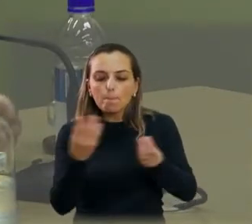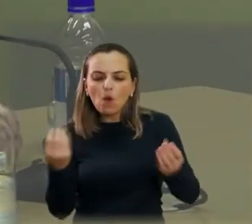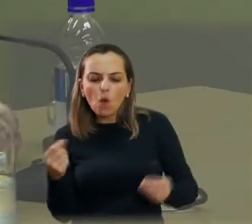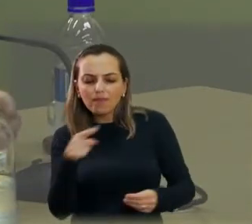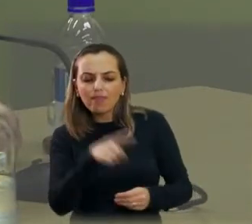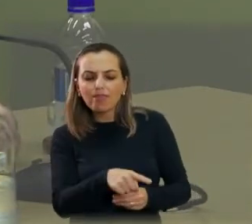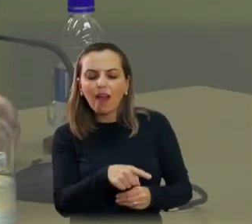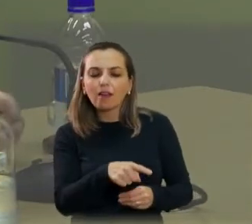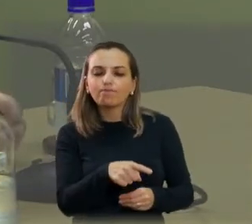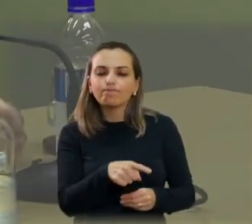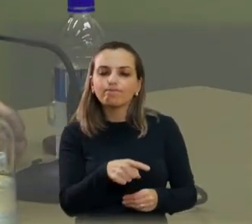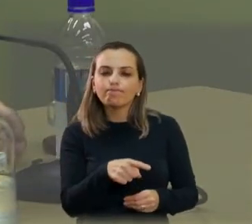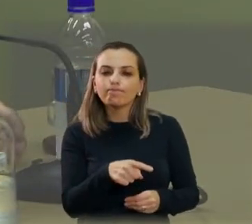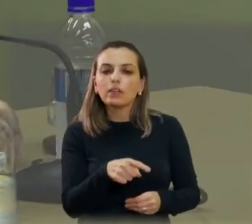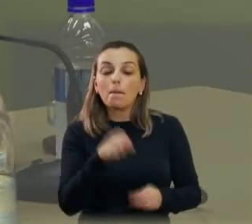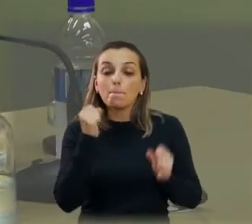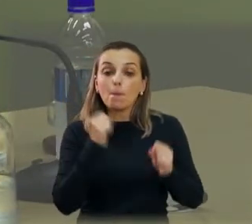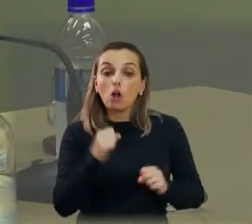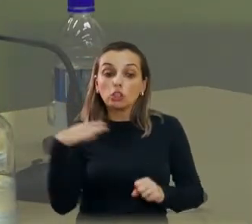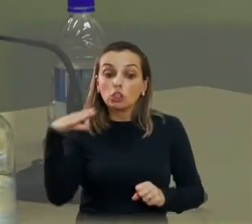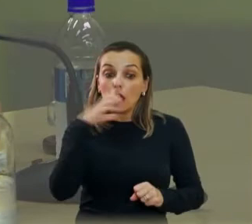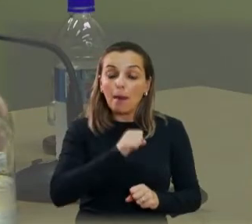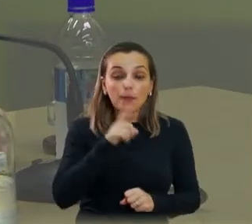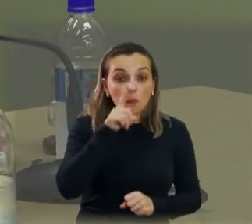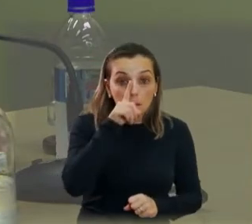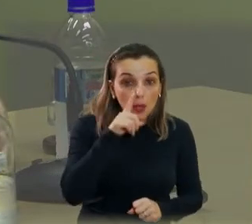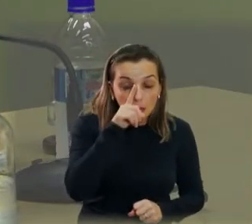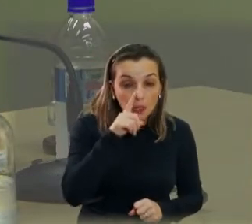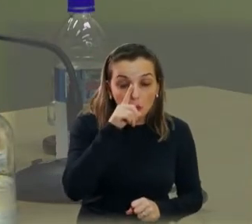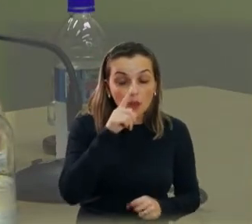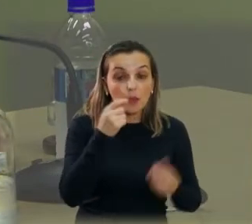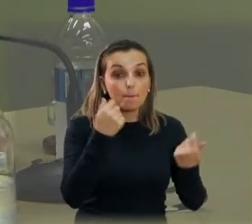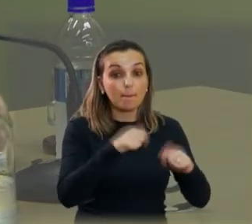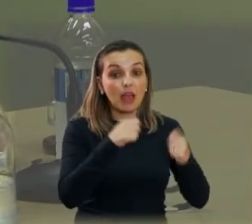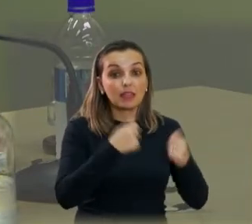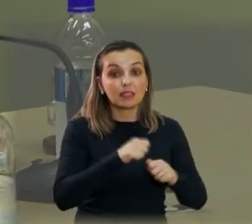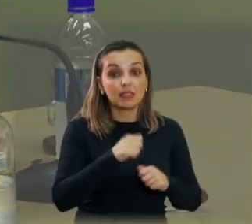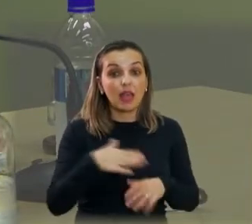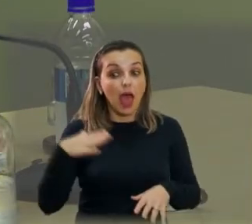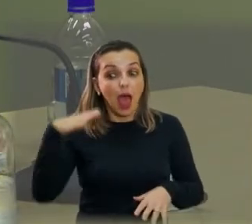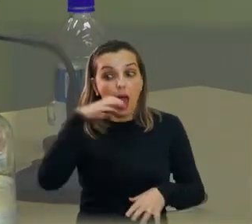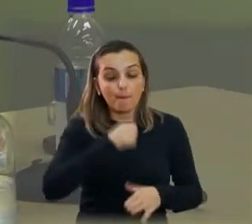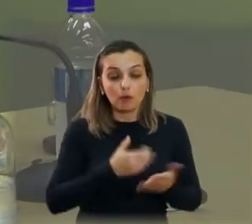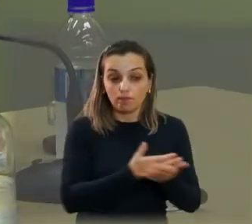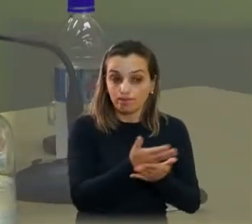esses que podem agravar rapidamente e que, se agravado forem, tem que tomar medidas